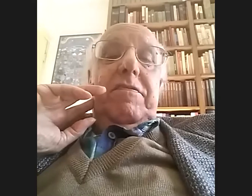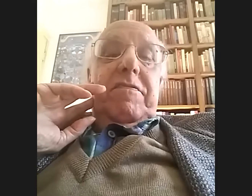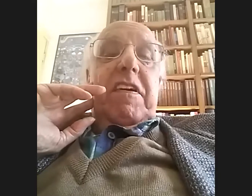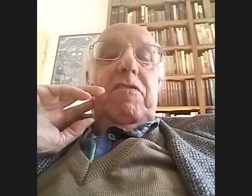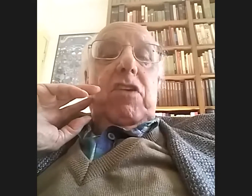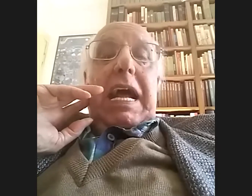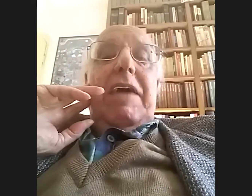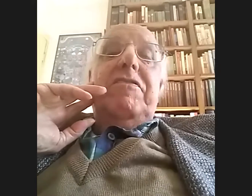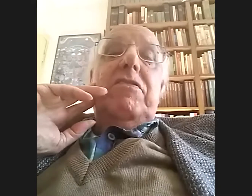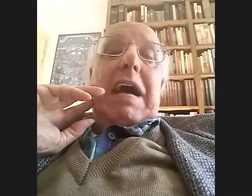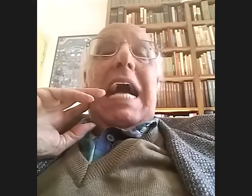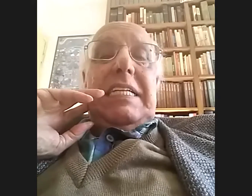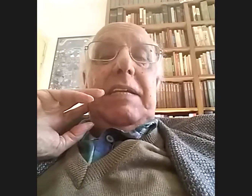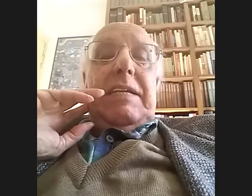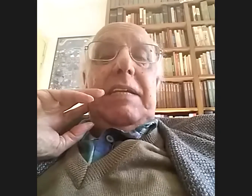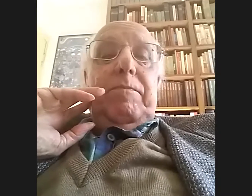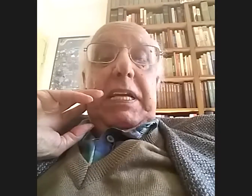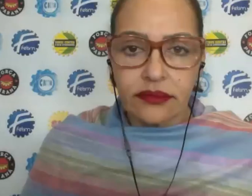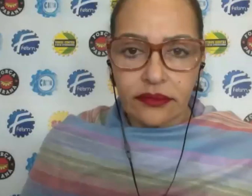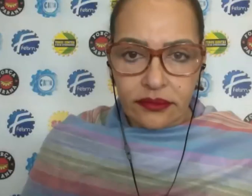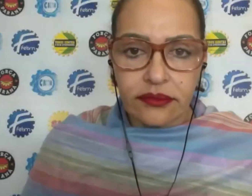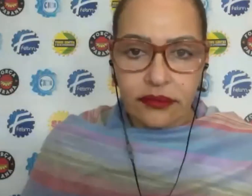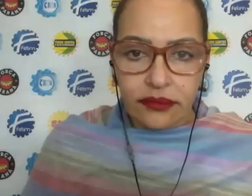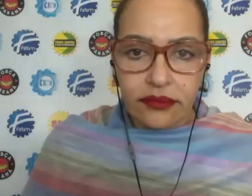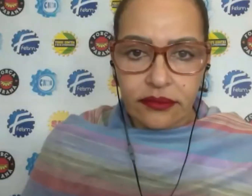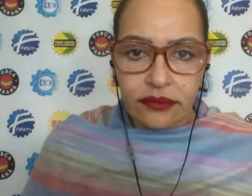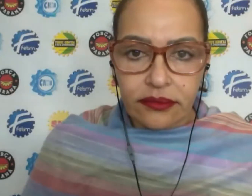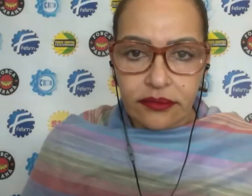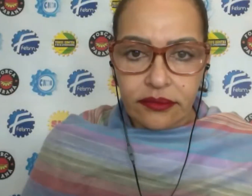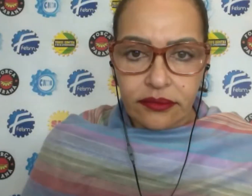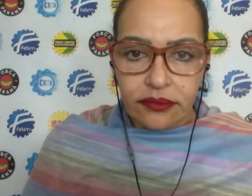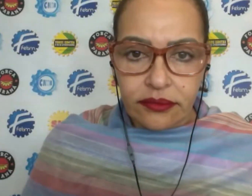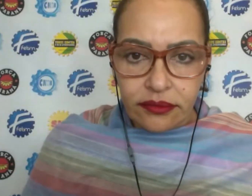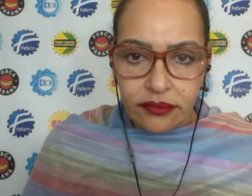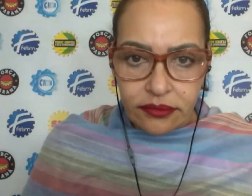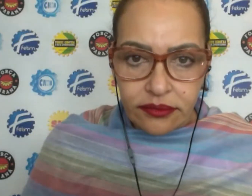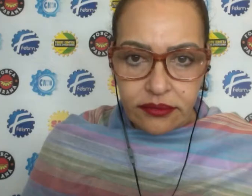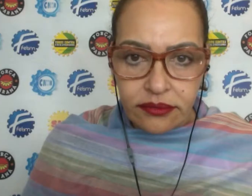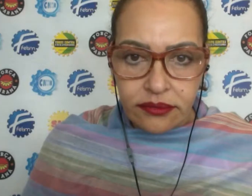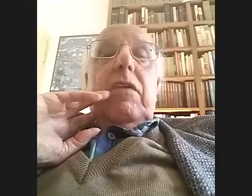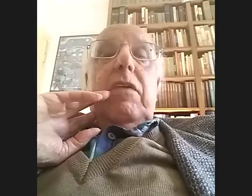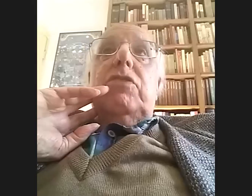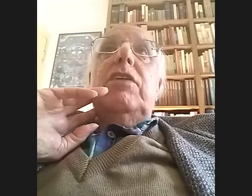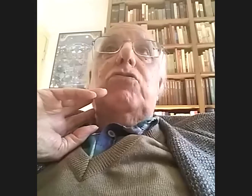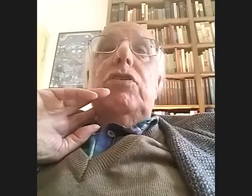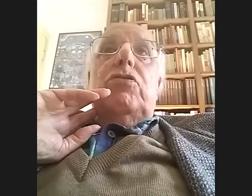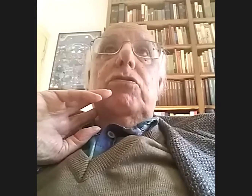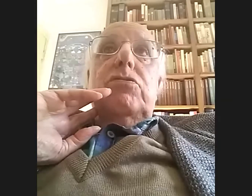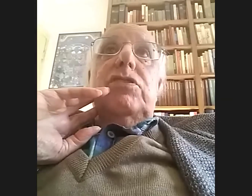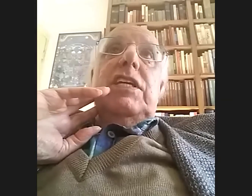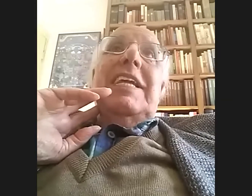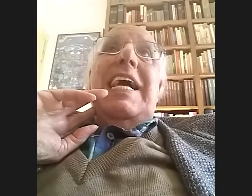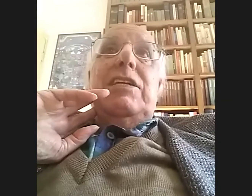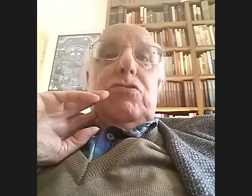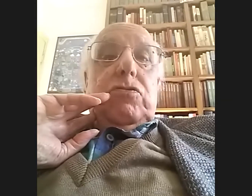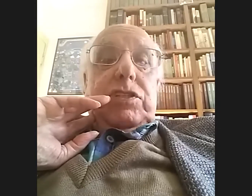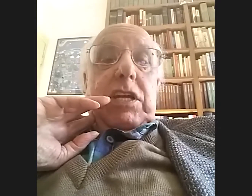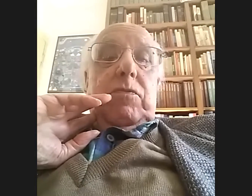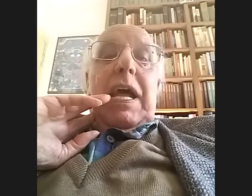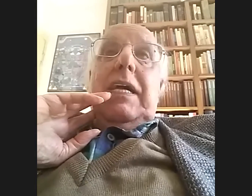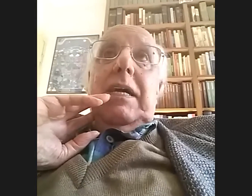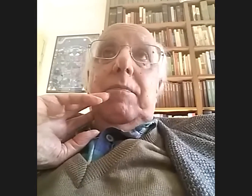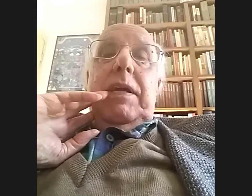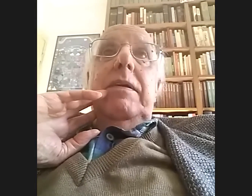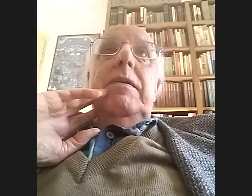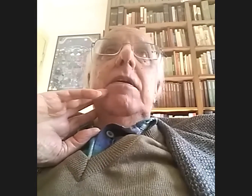basicamente favorável às empresas. O deputado Orlando Silva, então, tentou introduzir na discussão